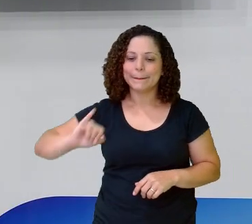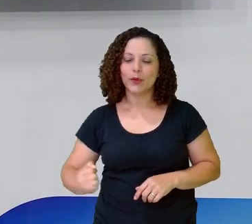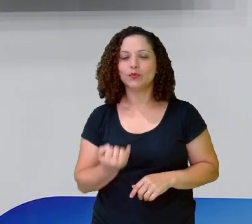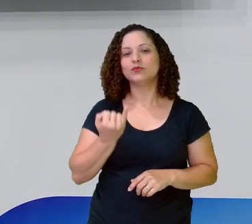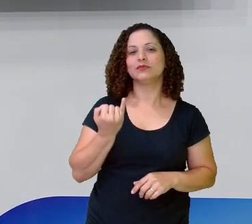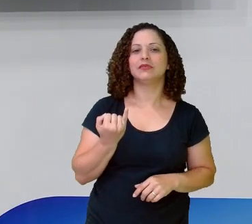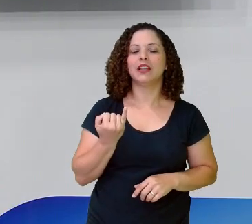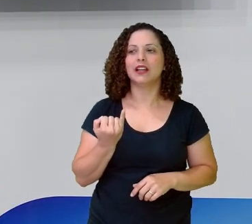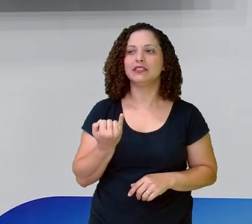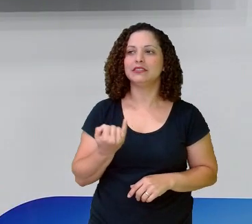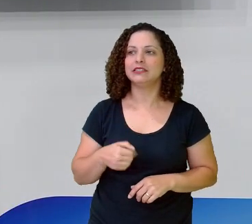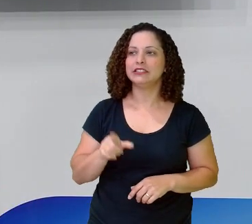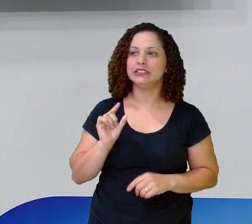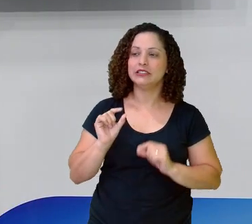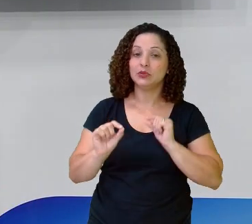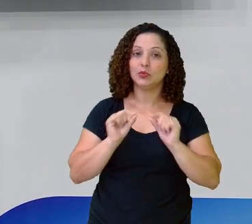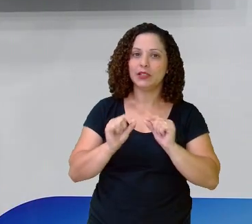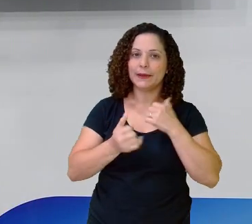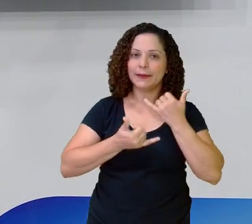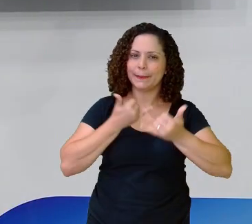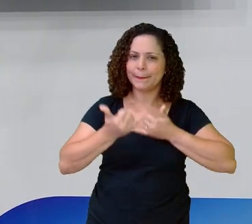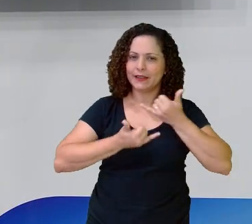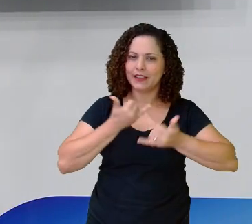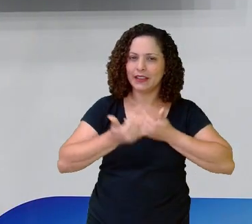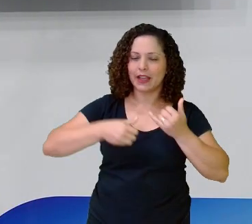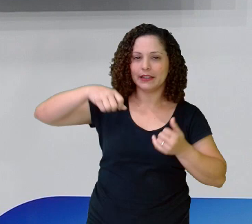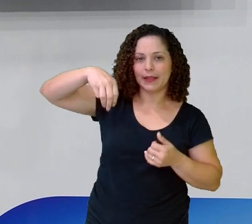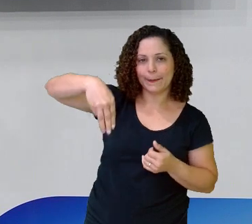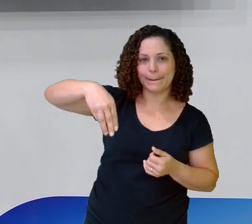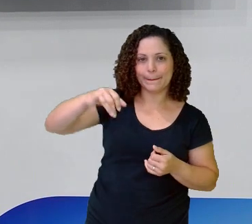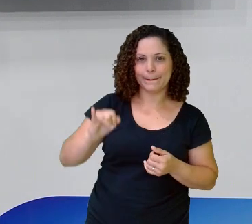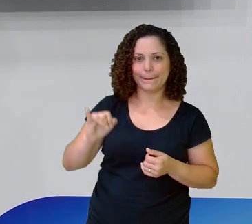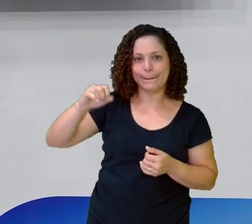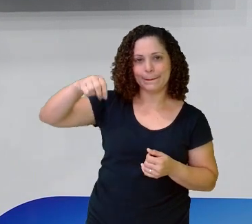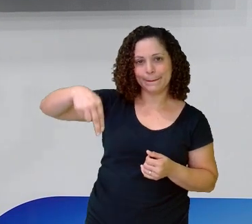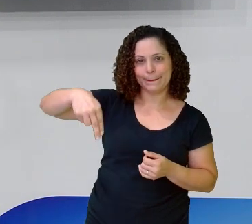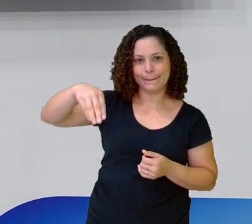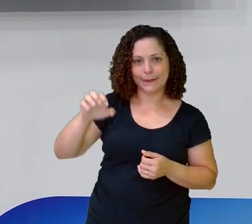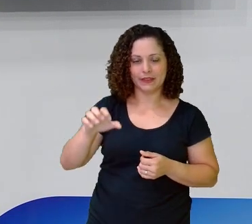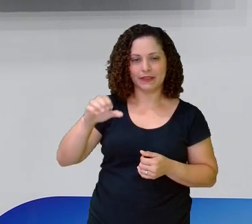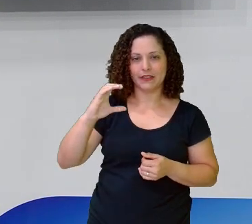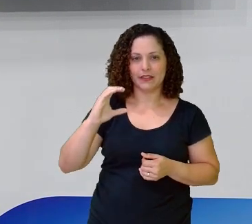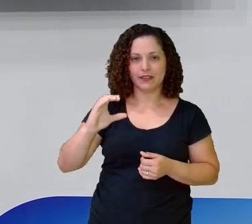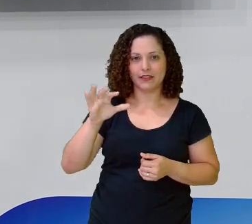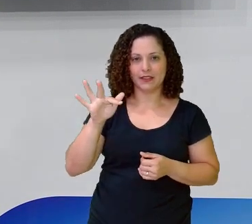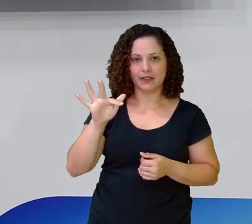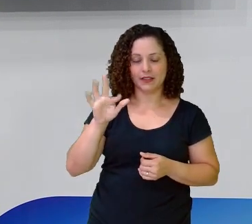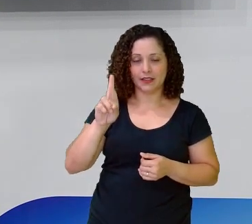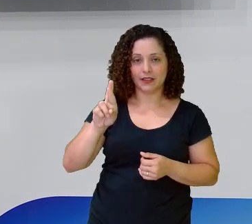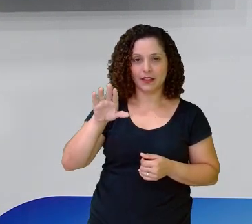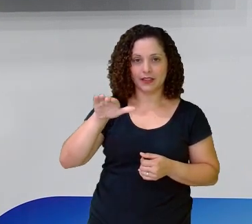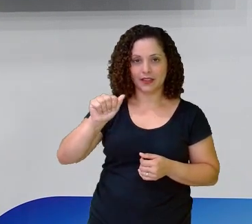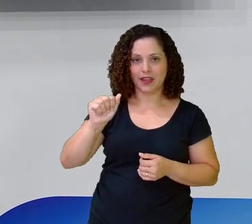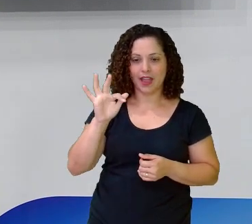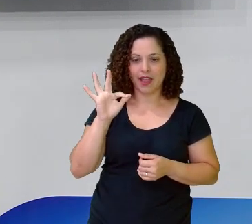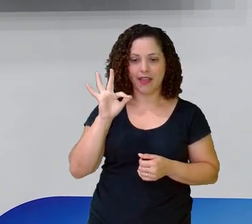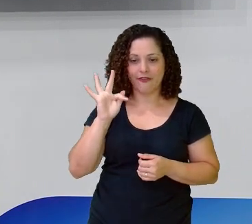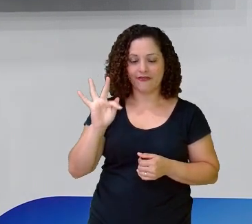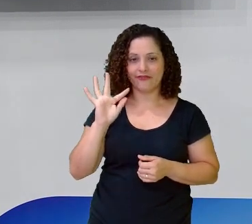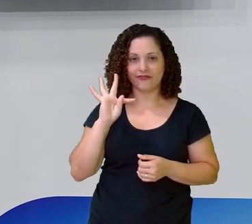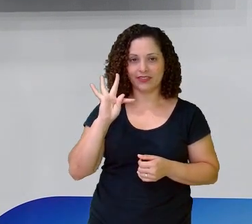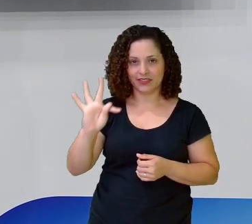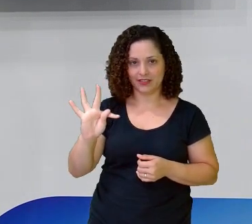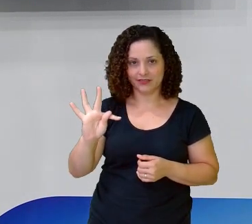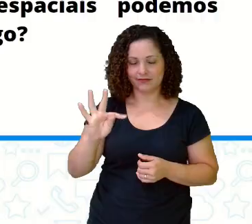oportunidade de jogar é Minecraft, eu acho, né? Eu acho que é Minecraft. É possível utilizar blocos para